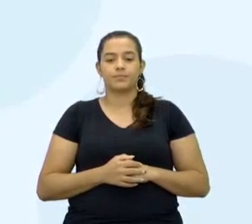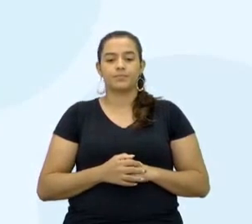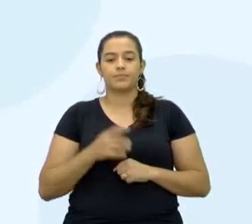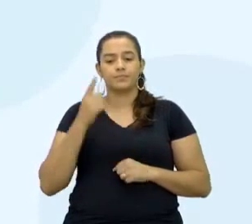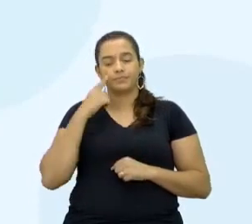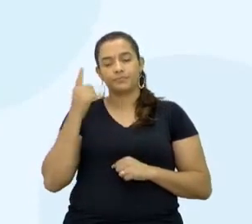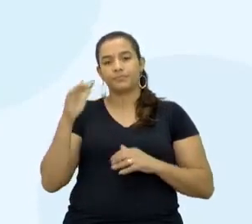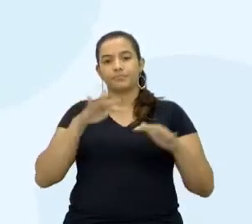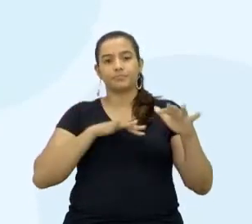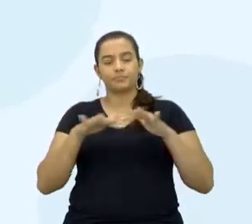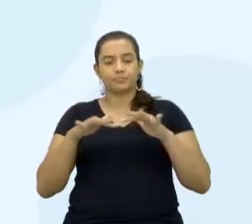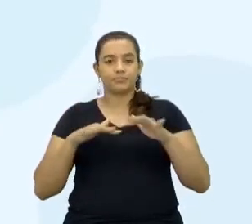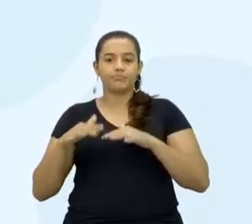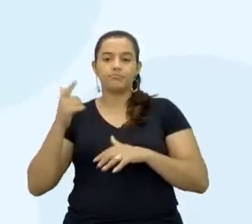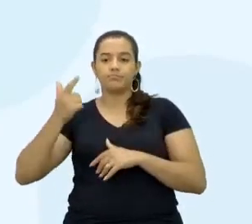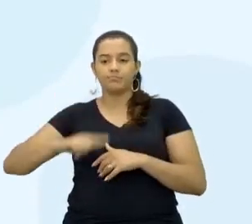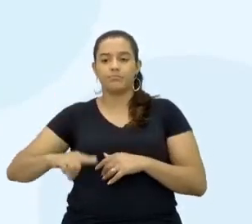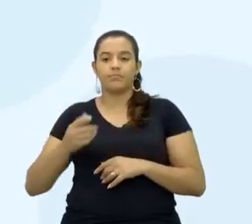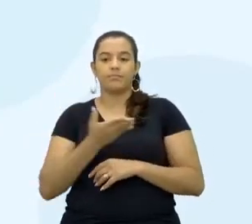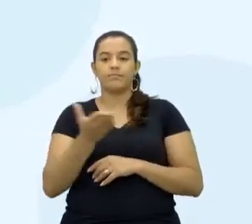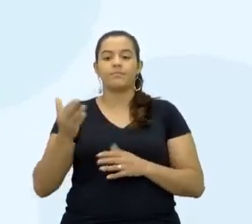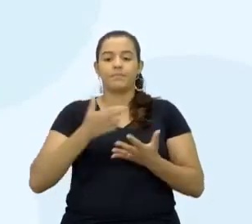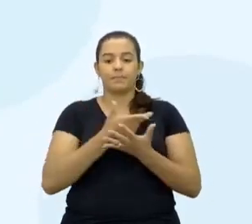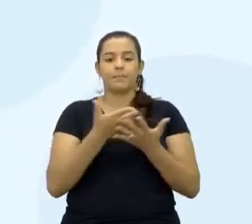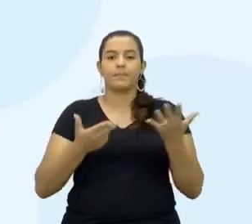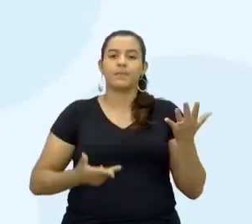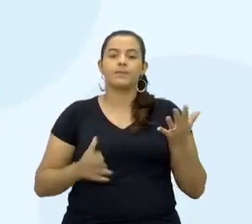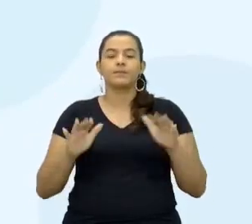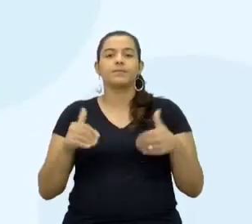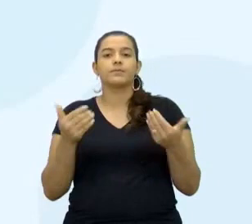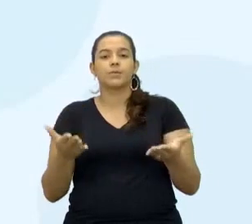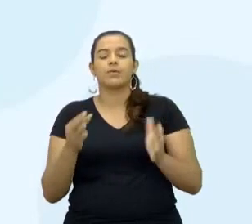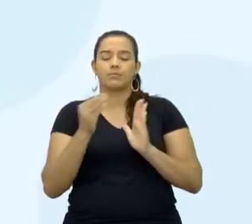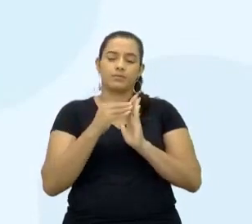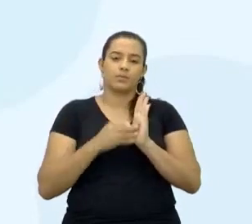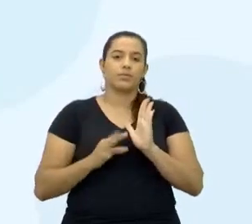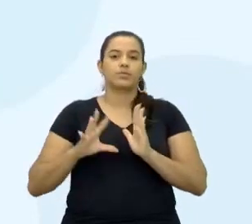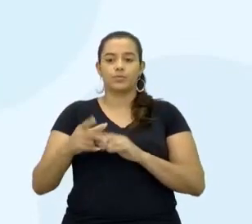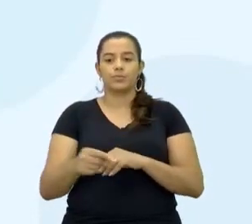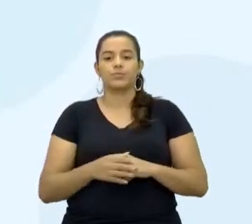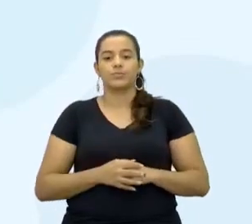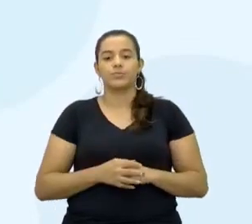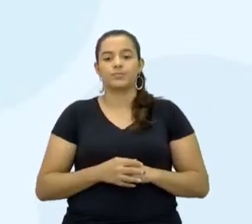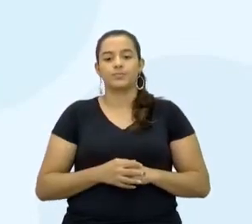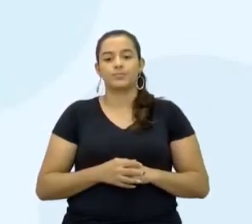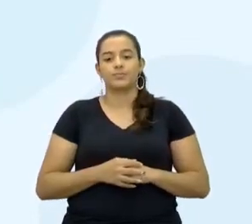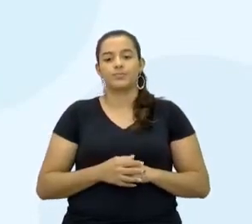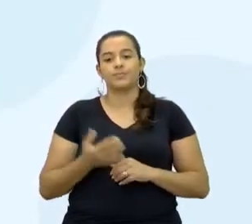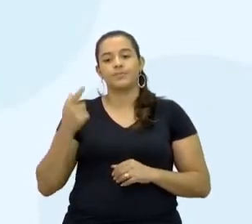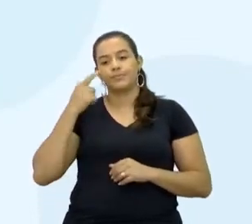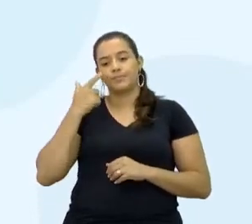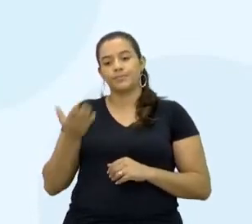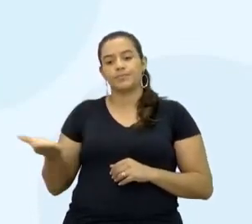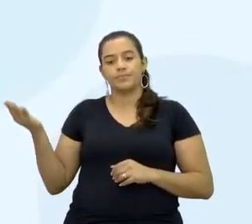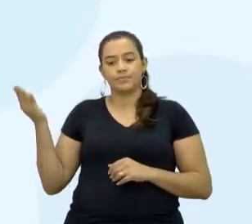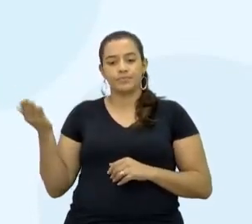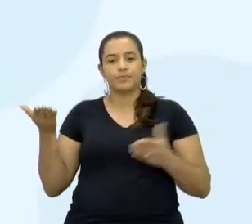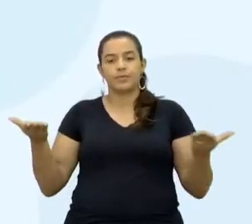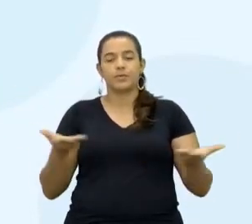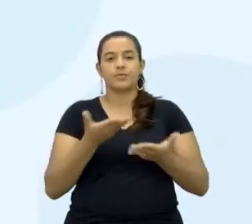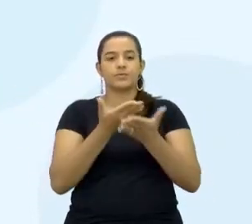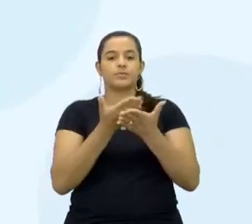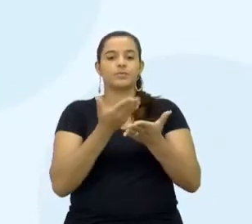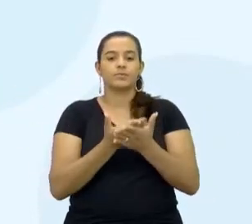né? Movimento retilíneo uniforme, quais são suas características, anotem essas coisas, tá bom? O mural da nossa aula